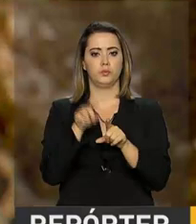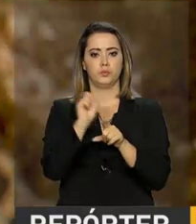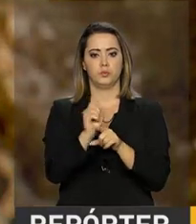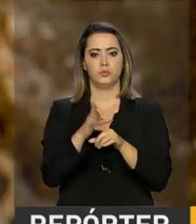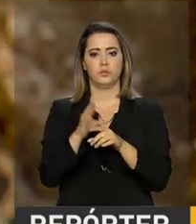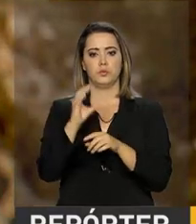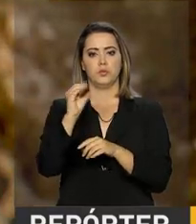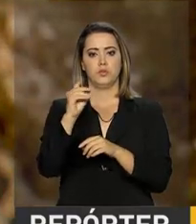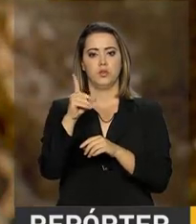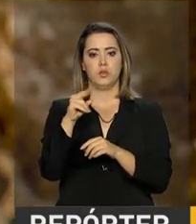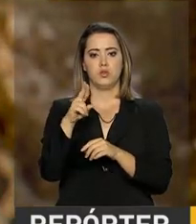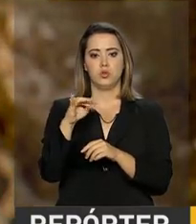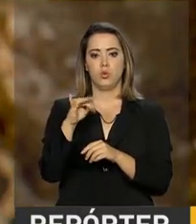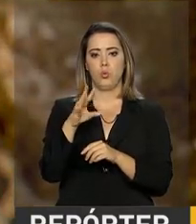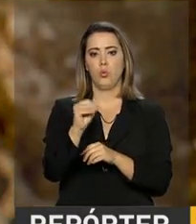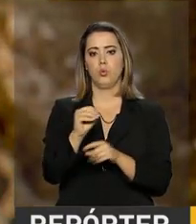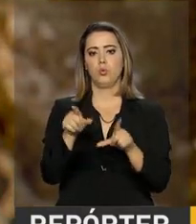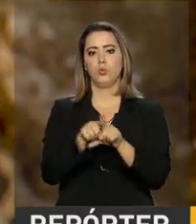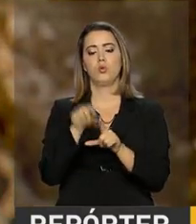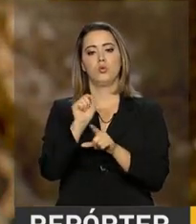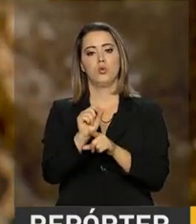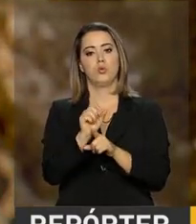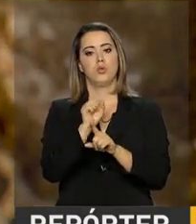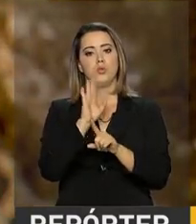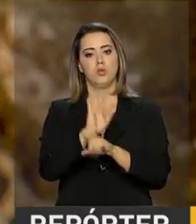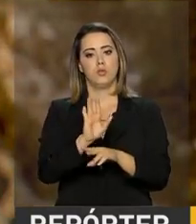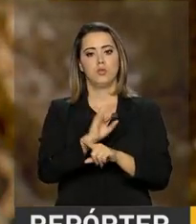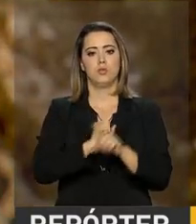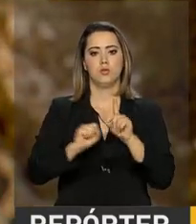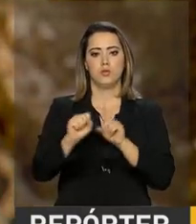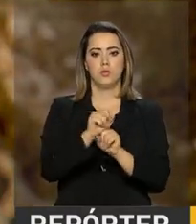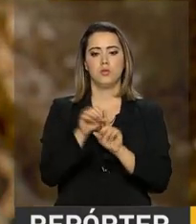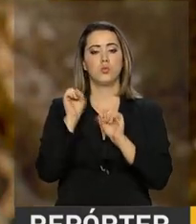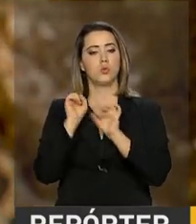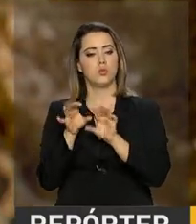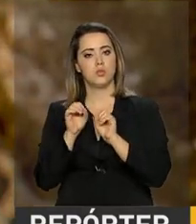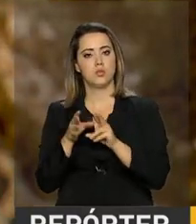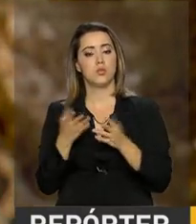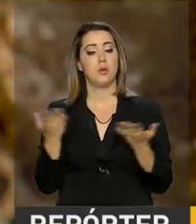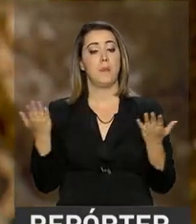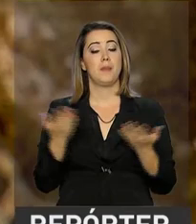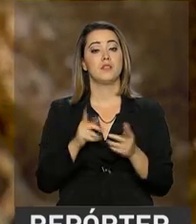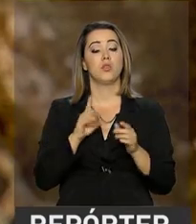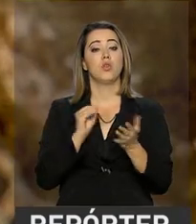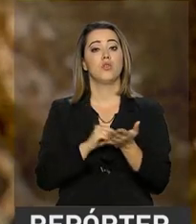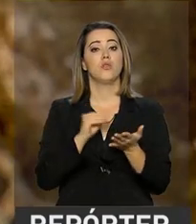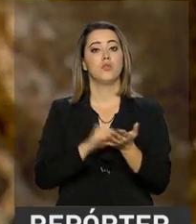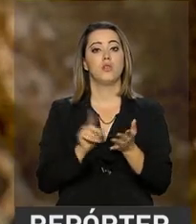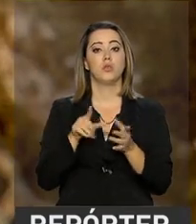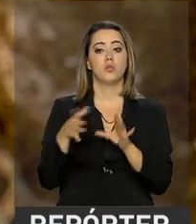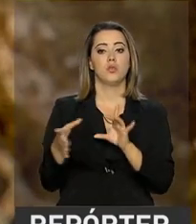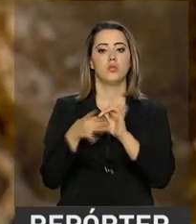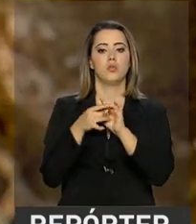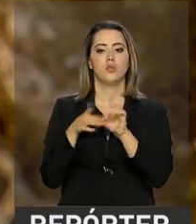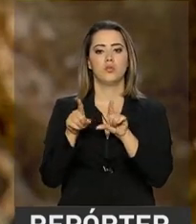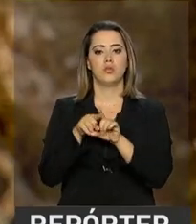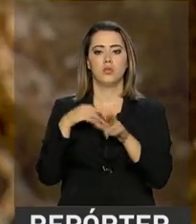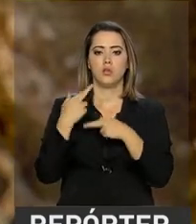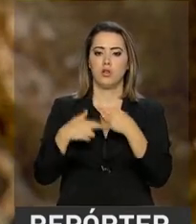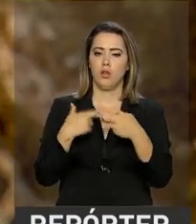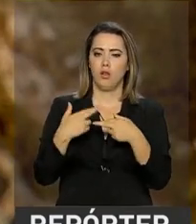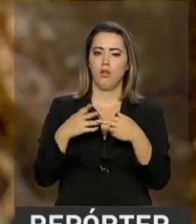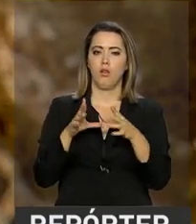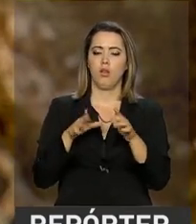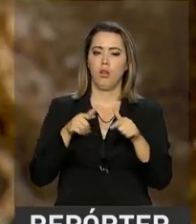C único na assistência social organizou eles na na educação mas agora tá faltando um outro Elo que é a questão da cadeia produtiva para